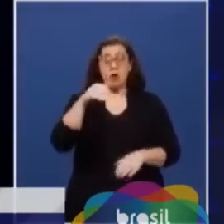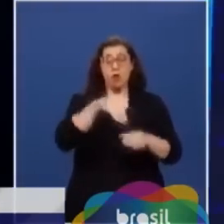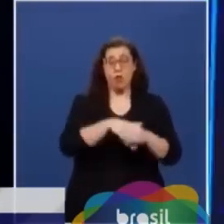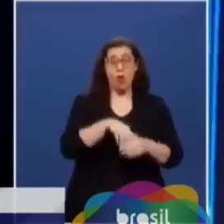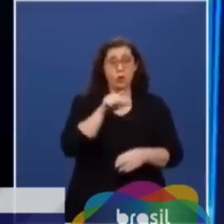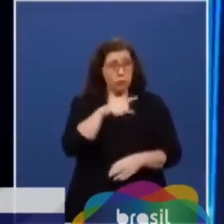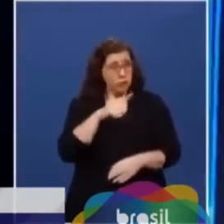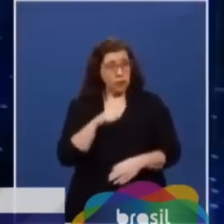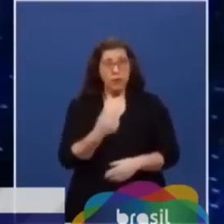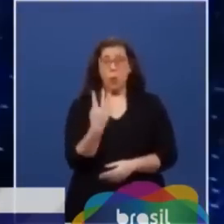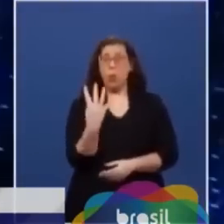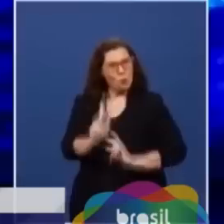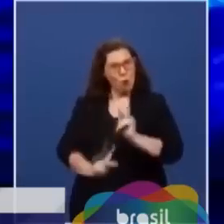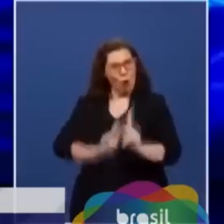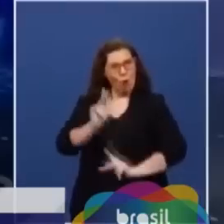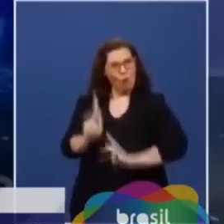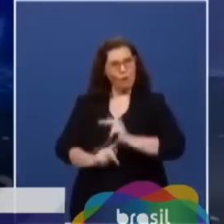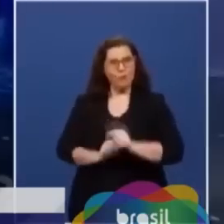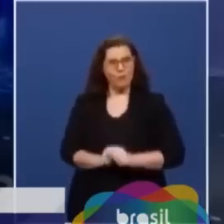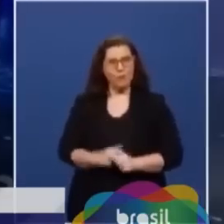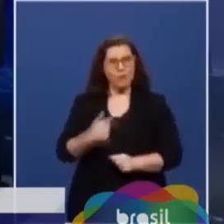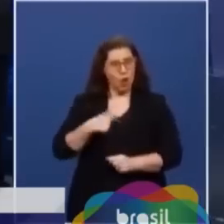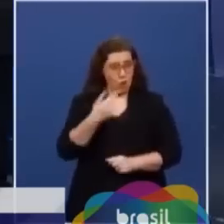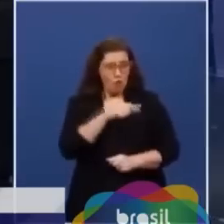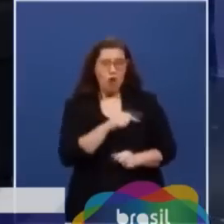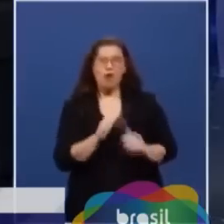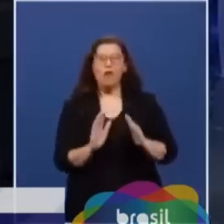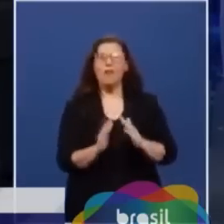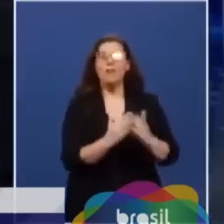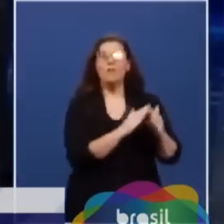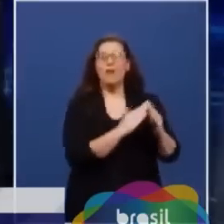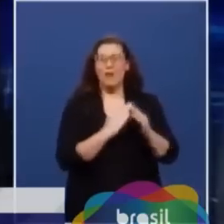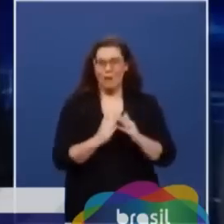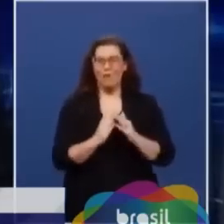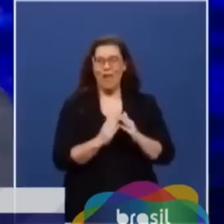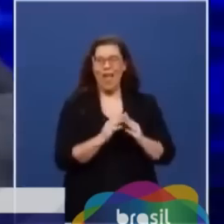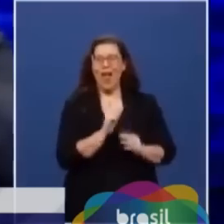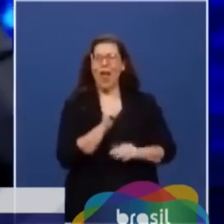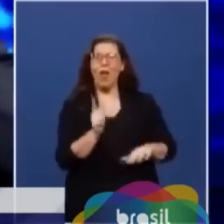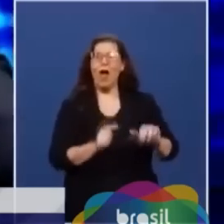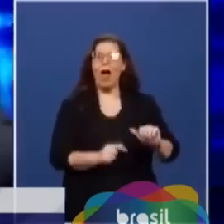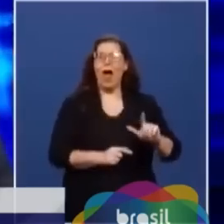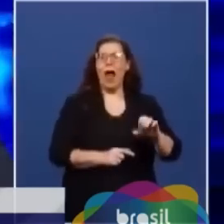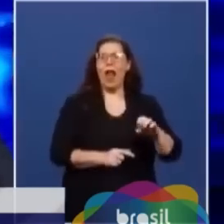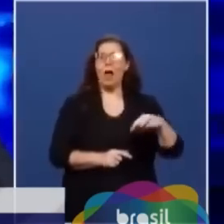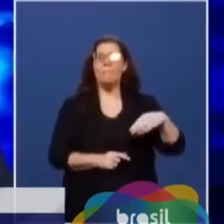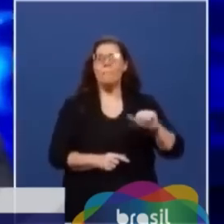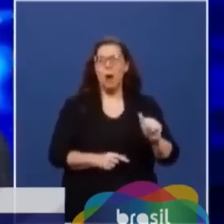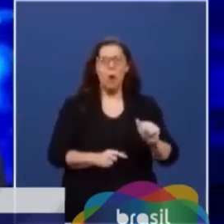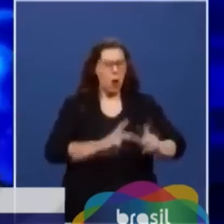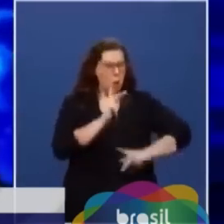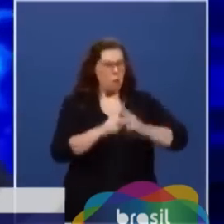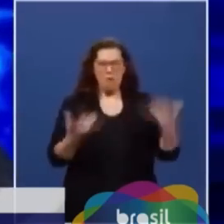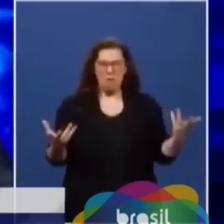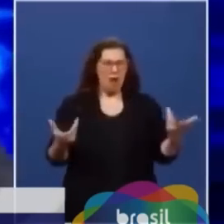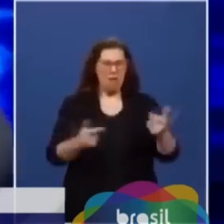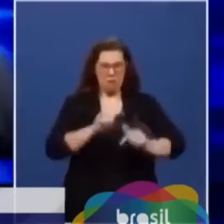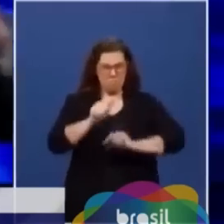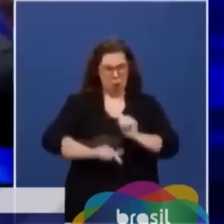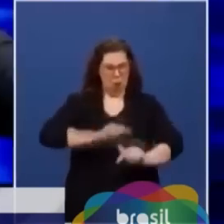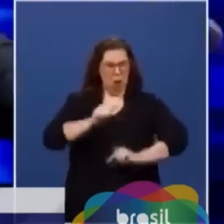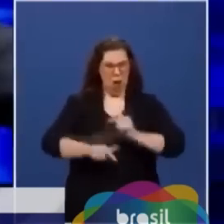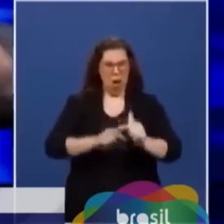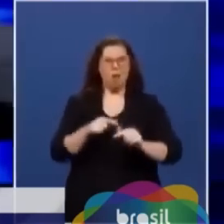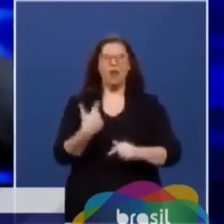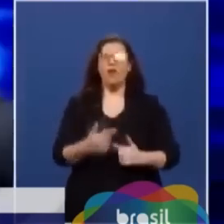senhor teve 4 votos. E eu fui numa comunidade no Complexo do Alemão, povo extraordinário, trabalhador, fizemos